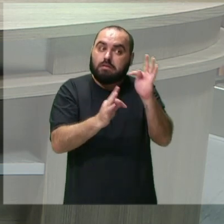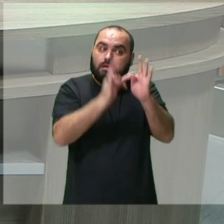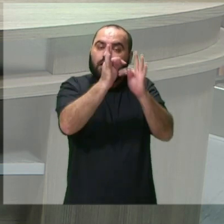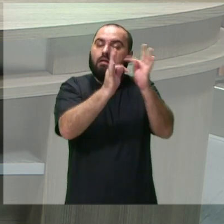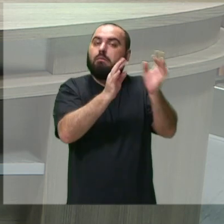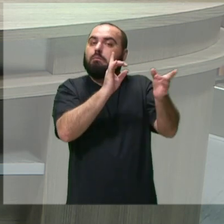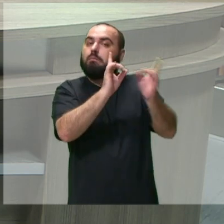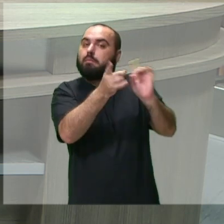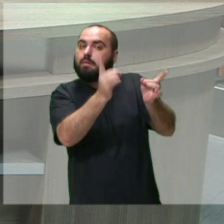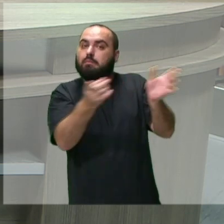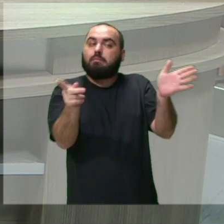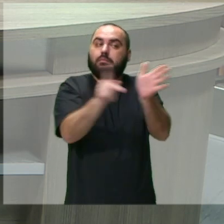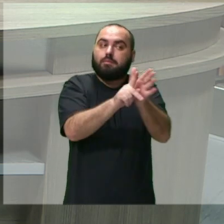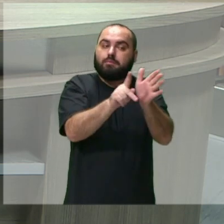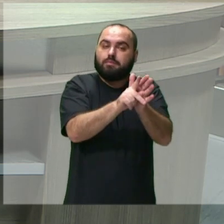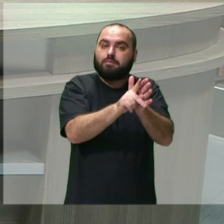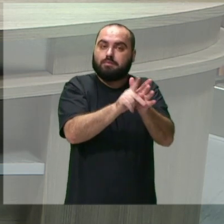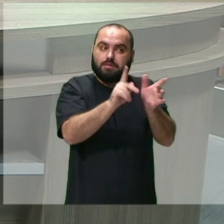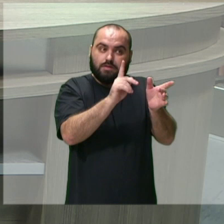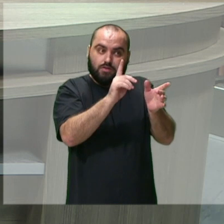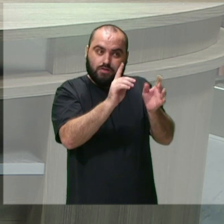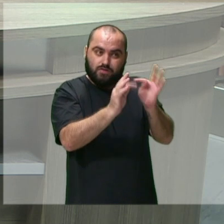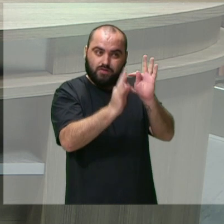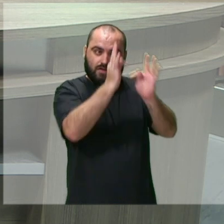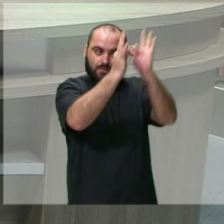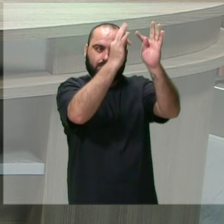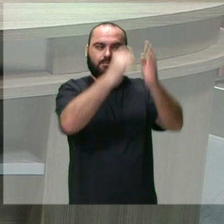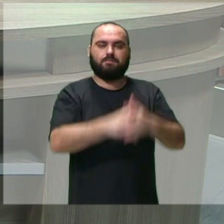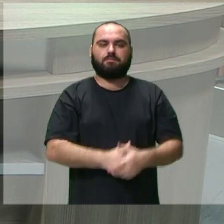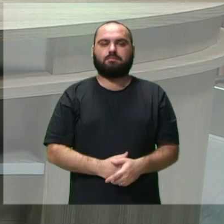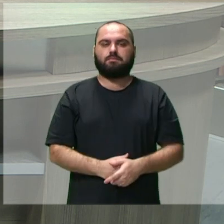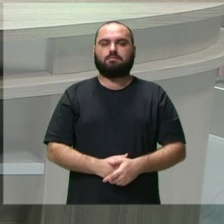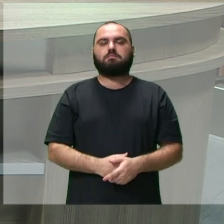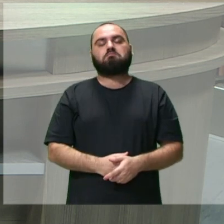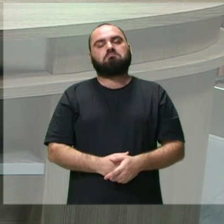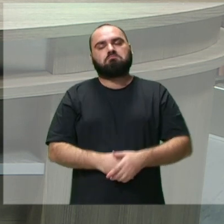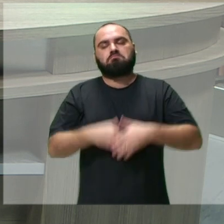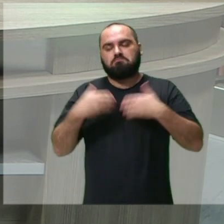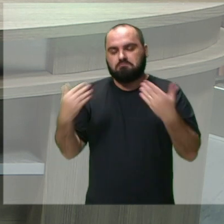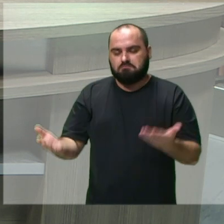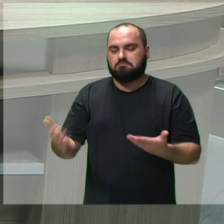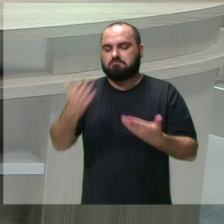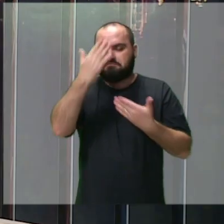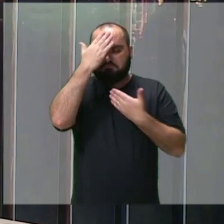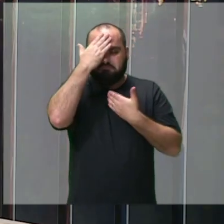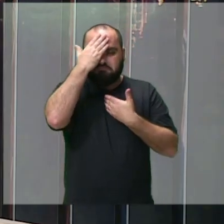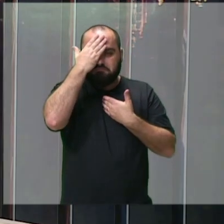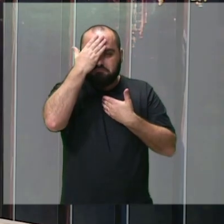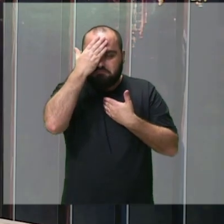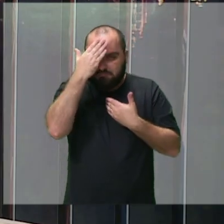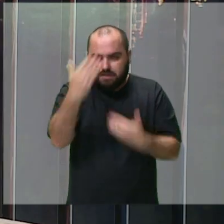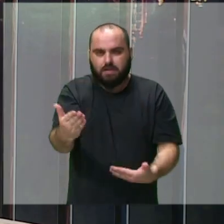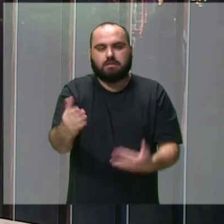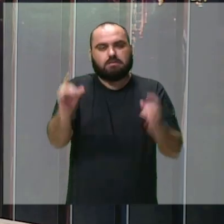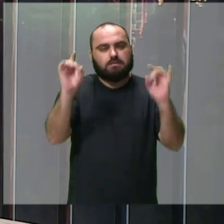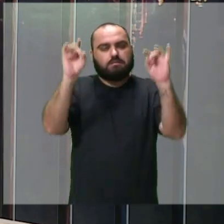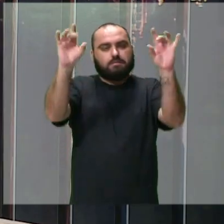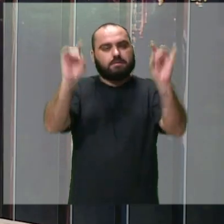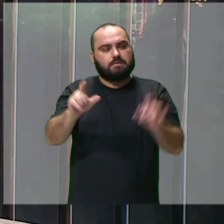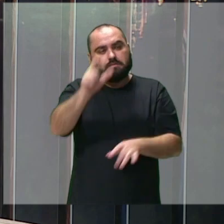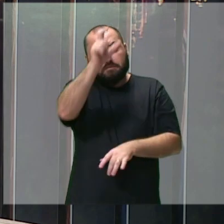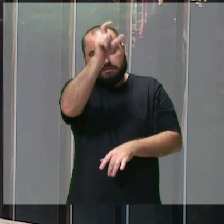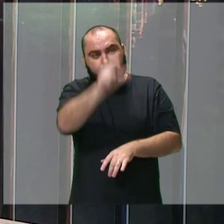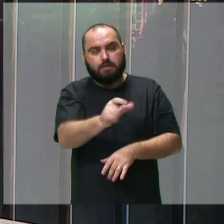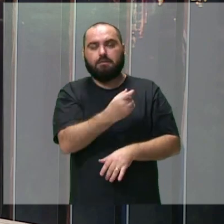aí que estão surgindo com a tecnologia, né? Francis, olha, muitíssimo obrigada pela